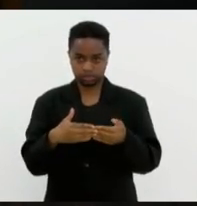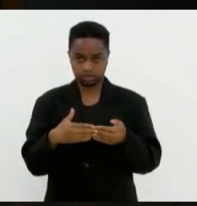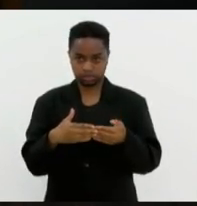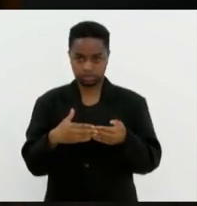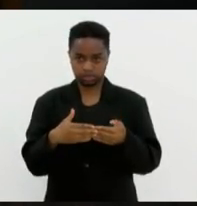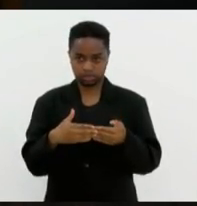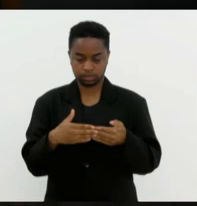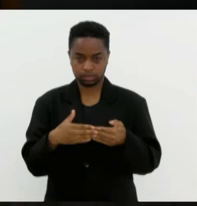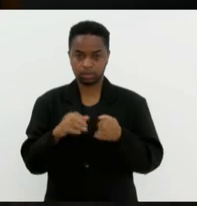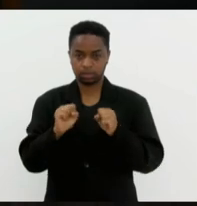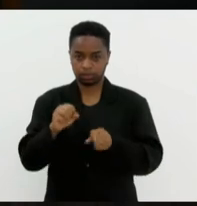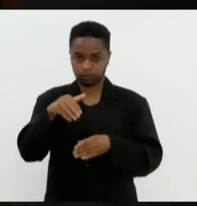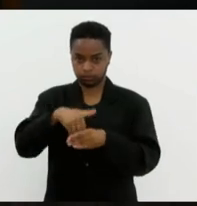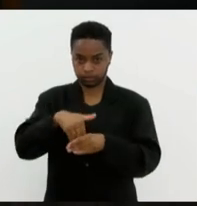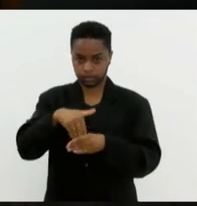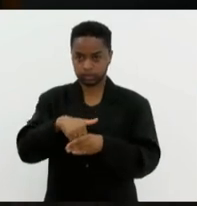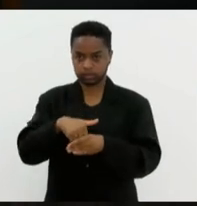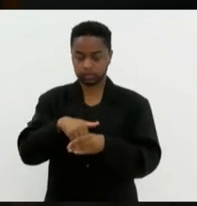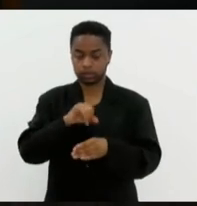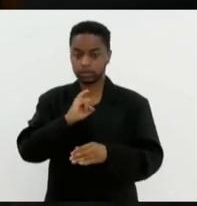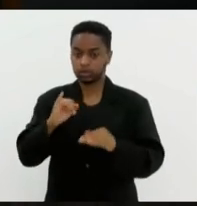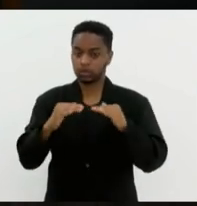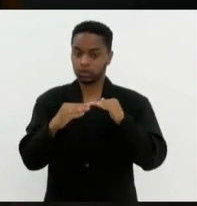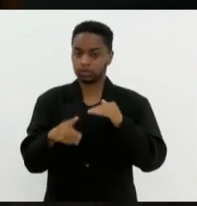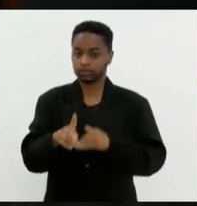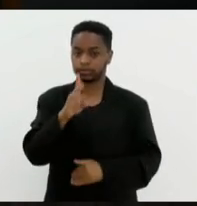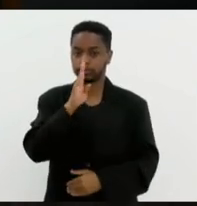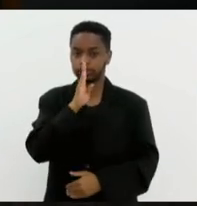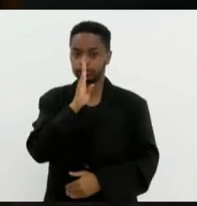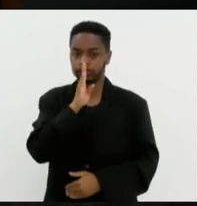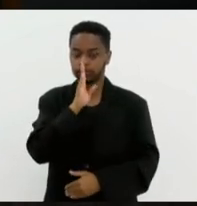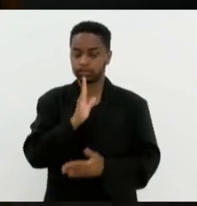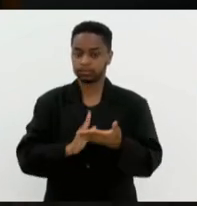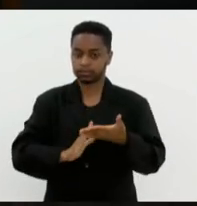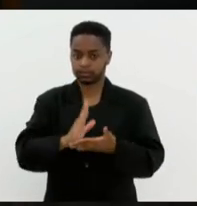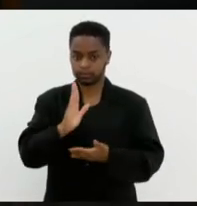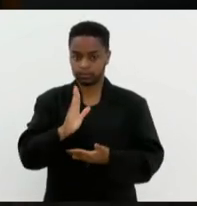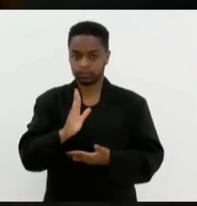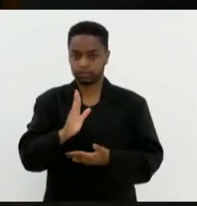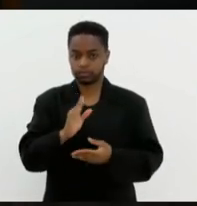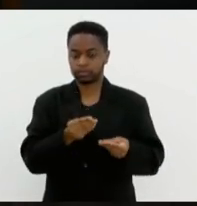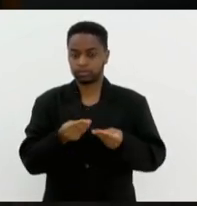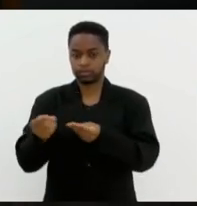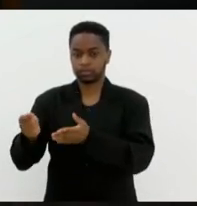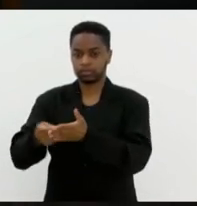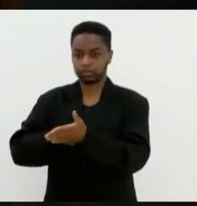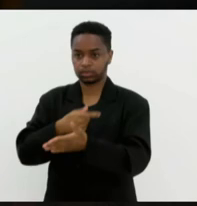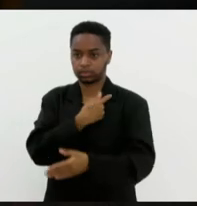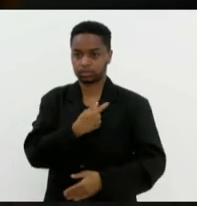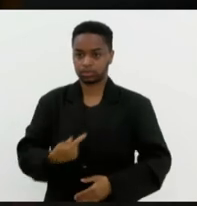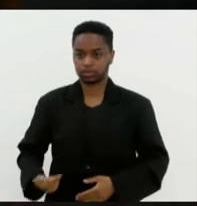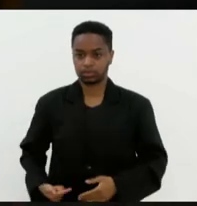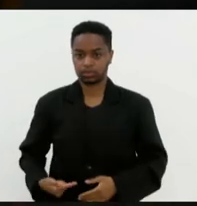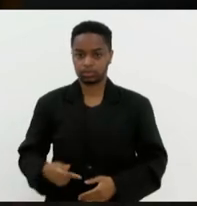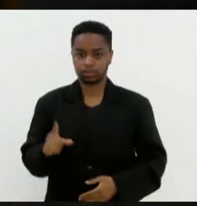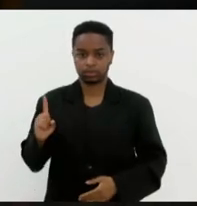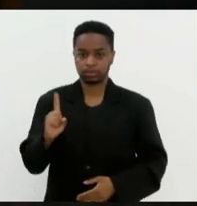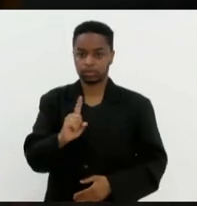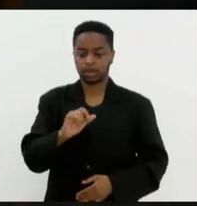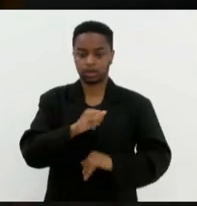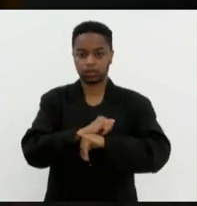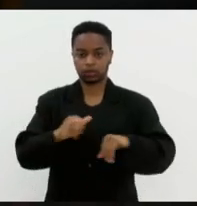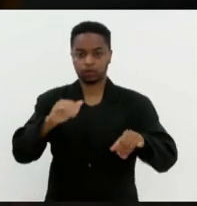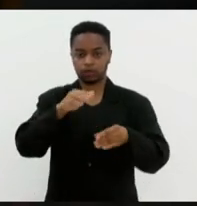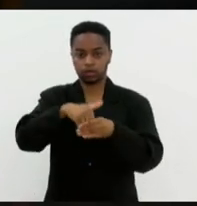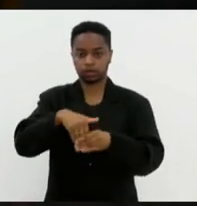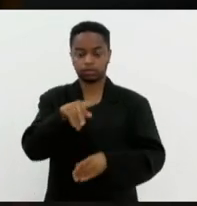Senhor presidente. Em votação, senhores que aprovam, permaneçam como estão. Aprovado, vai autógrafo. Para declaração de voto,